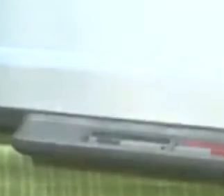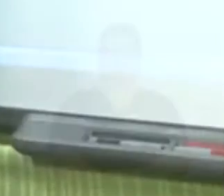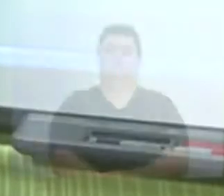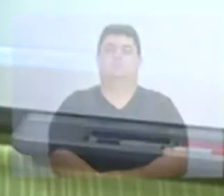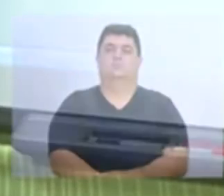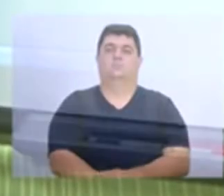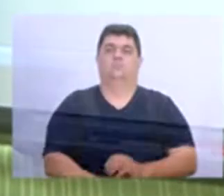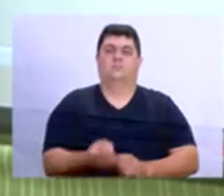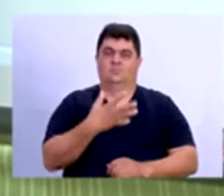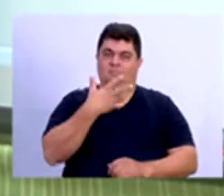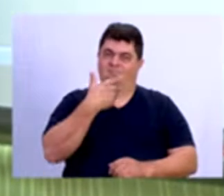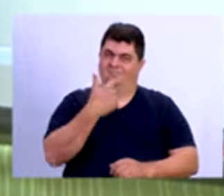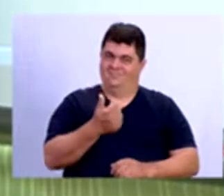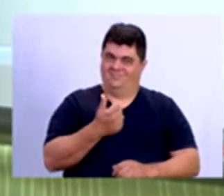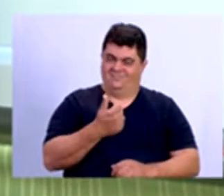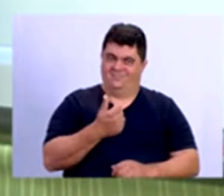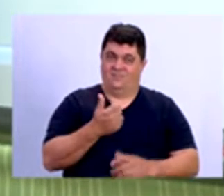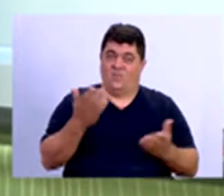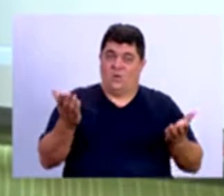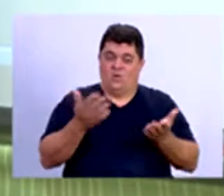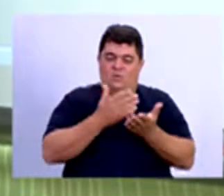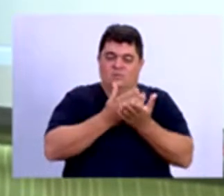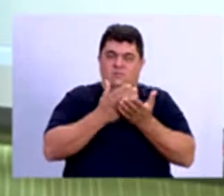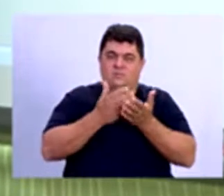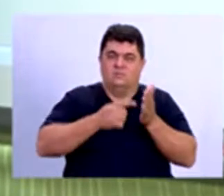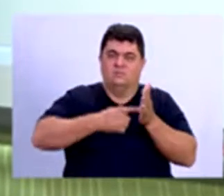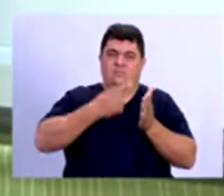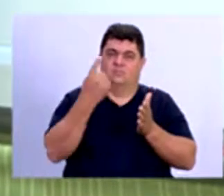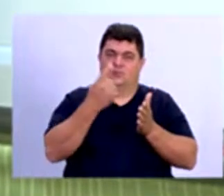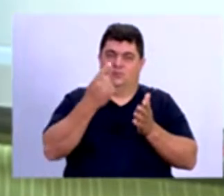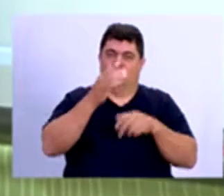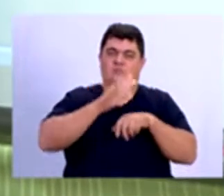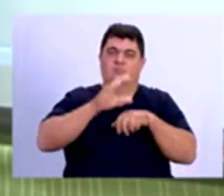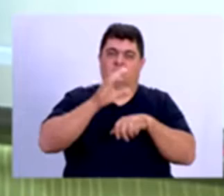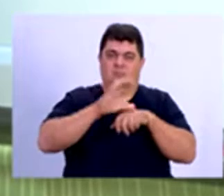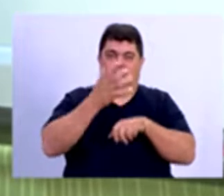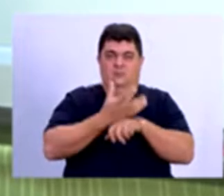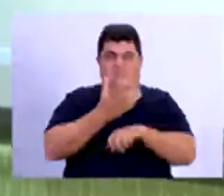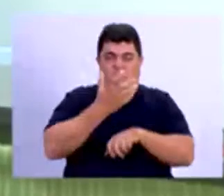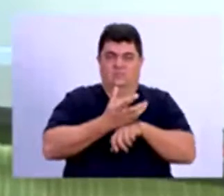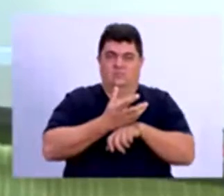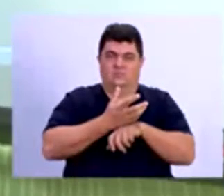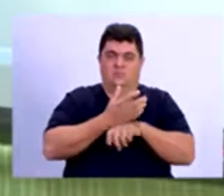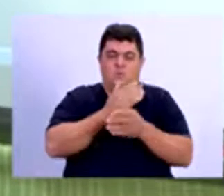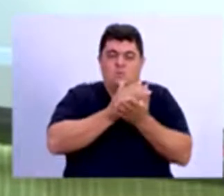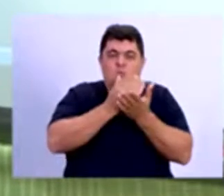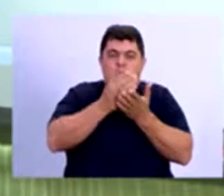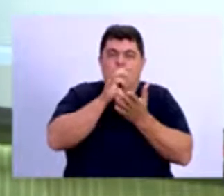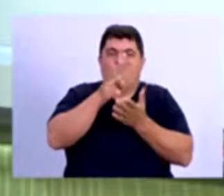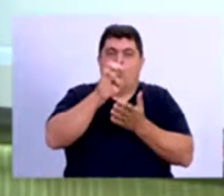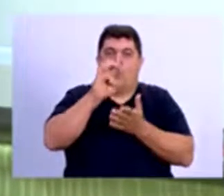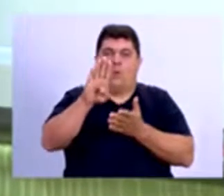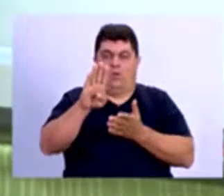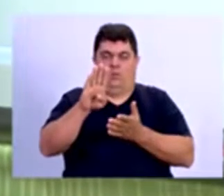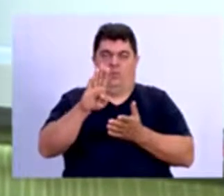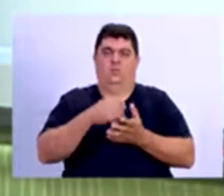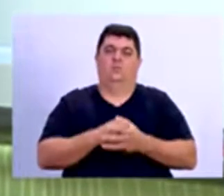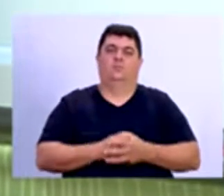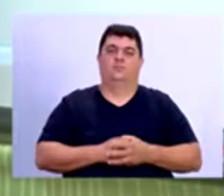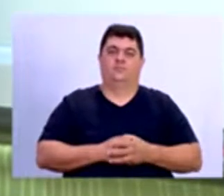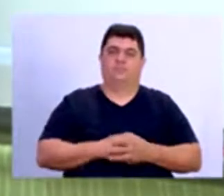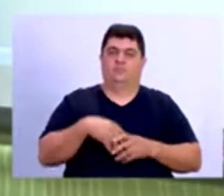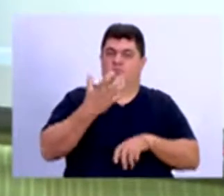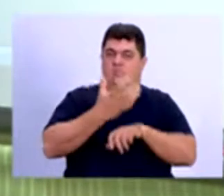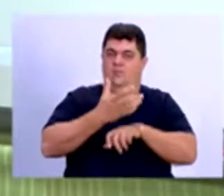olá hoje iniciamos nossa primeira aula do curso da disciplina introdução à web nossa disciplina